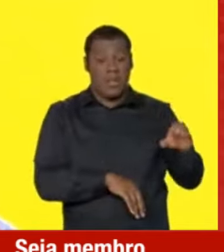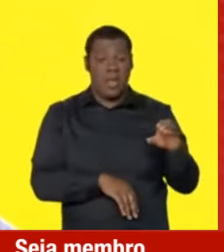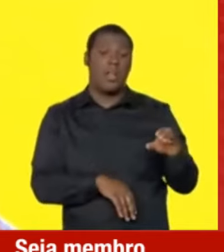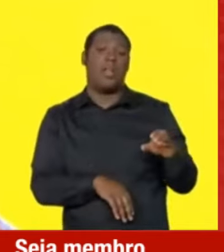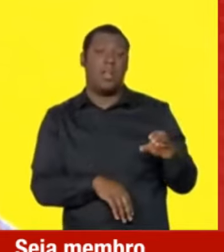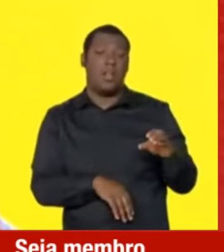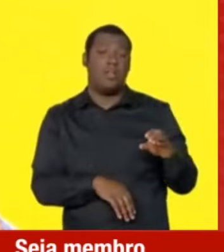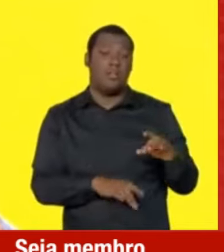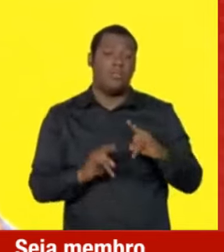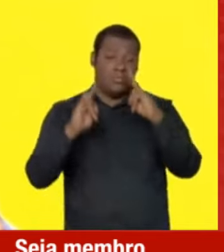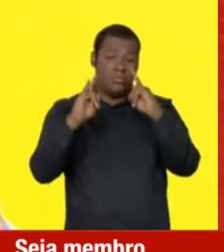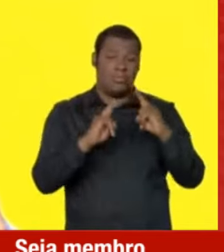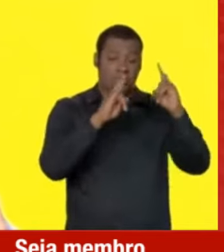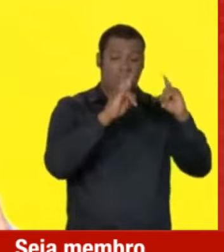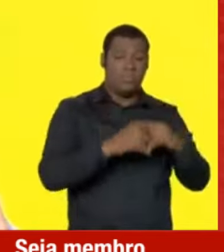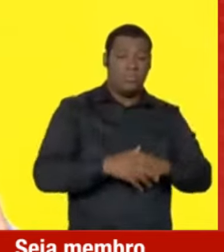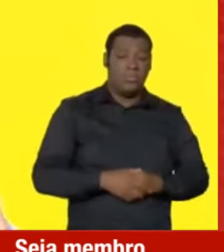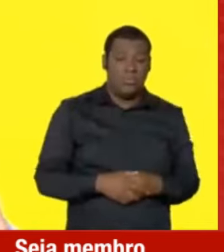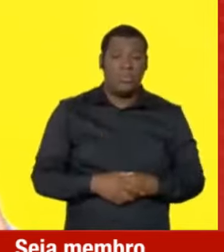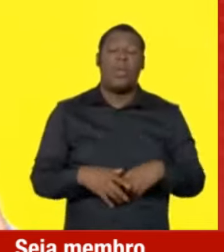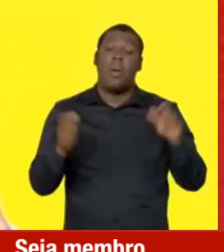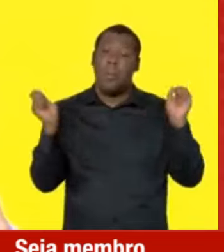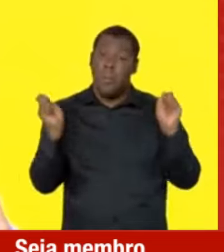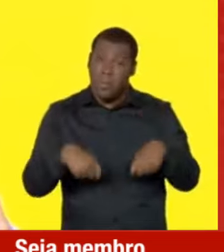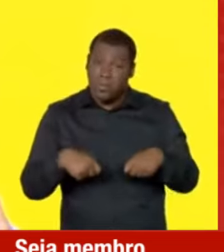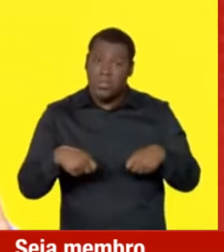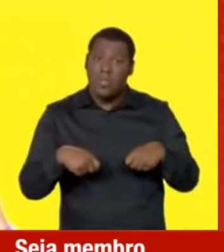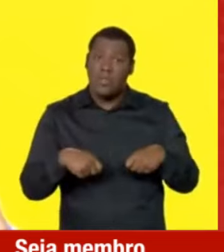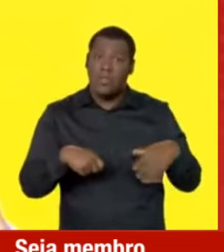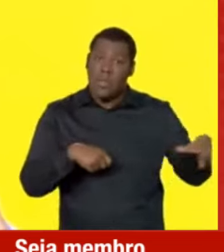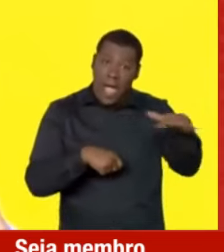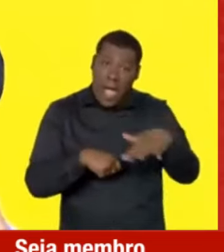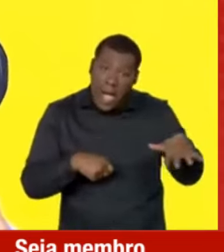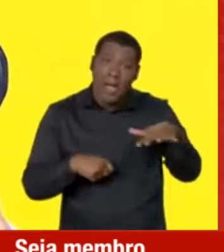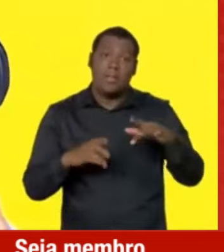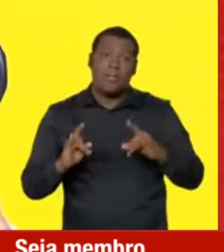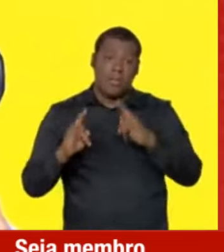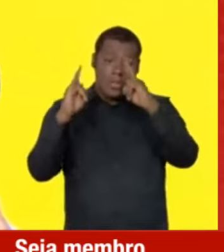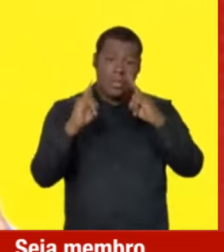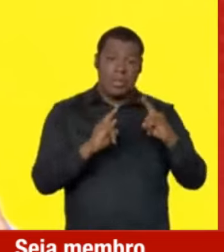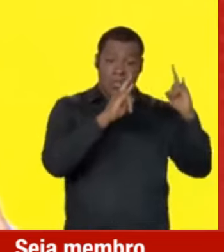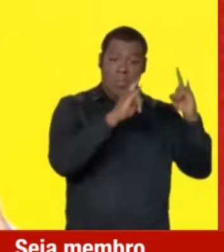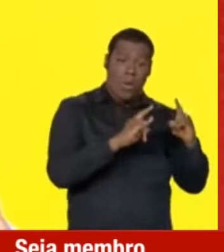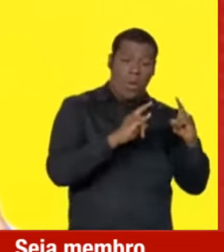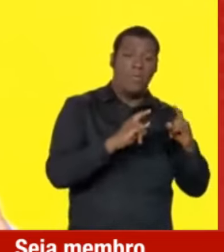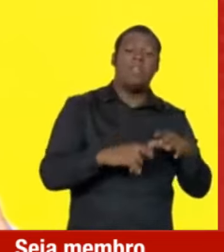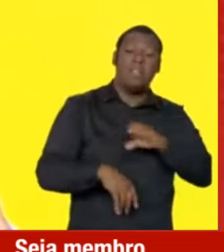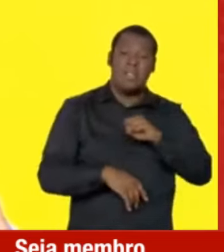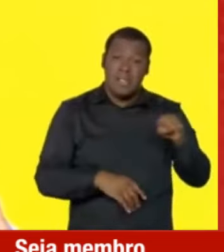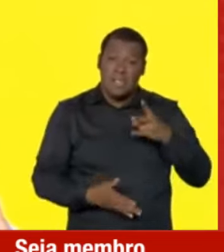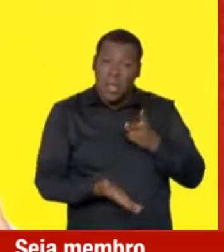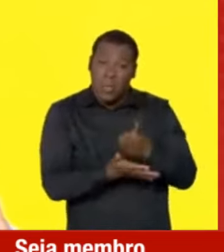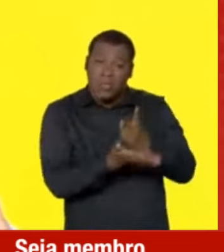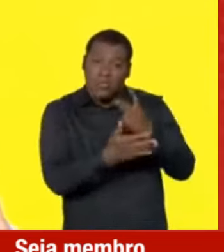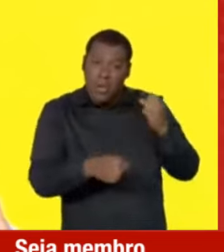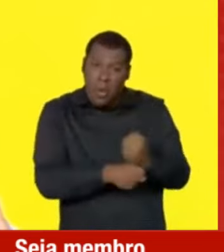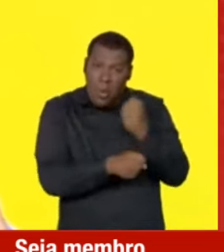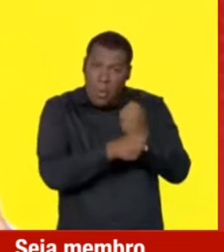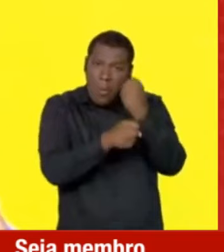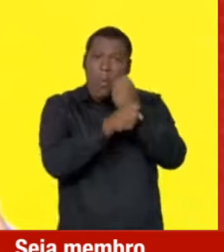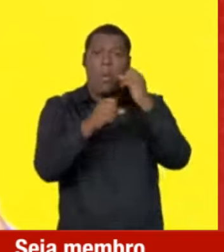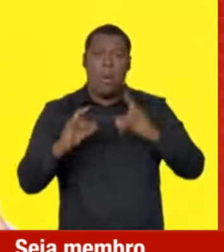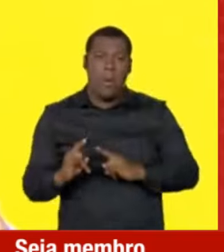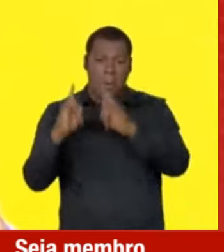o potencial de desenvolvimento desse mercado, sobretudo se a gente continuar construindo um país que